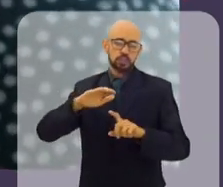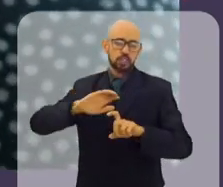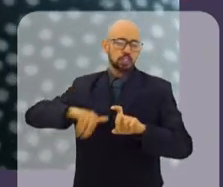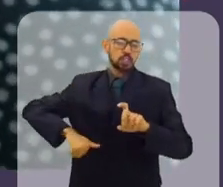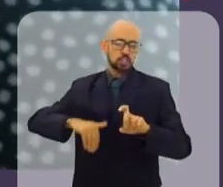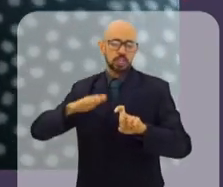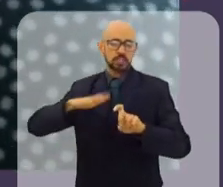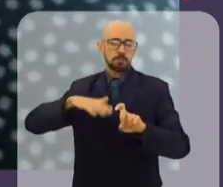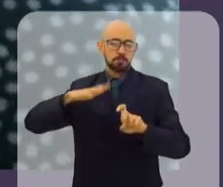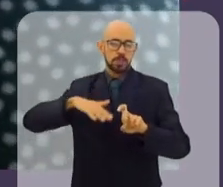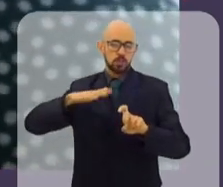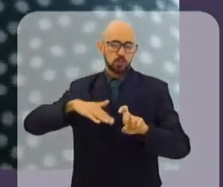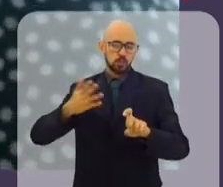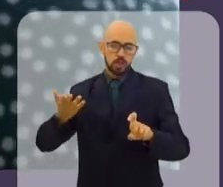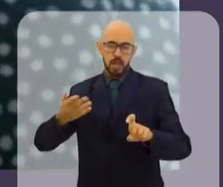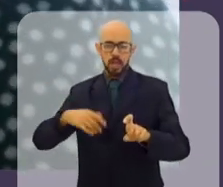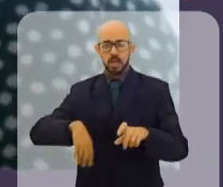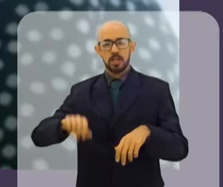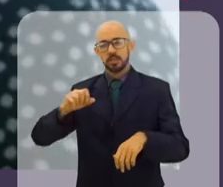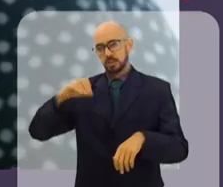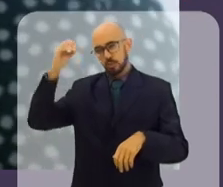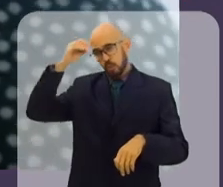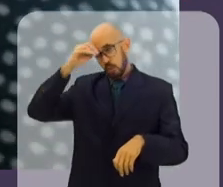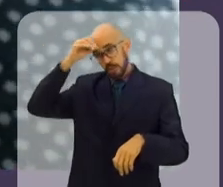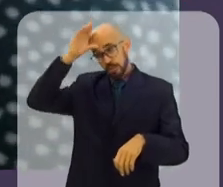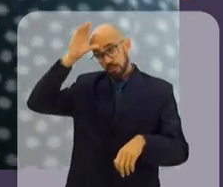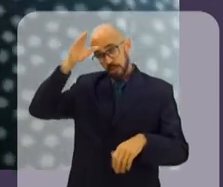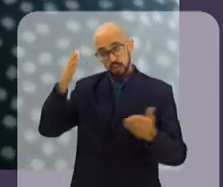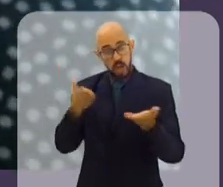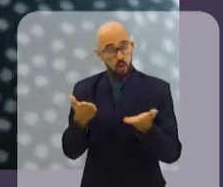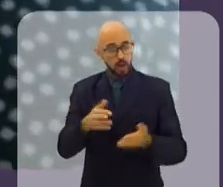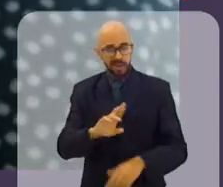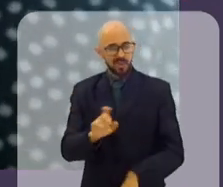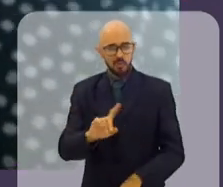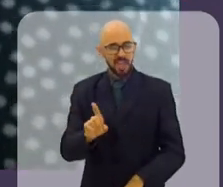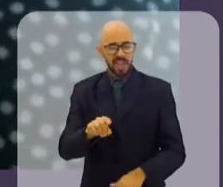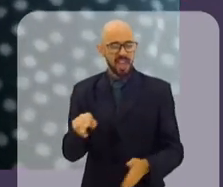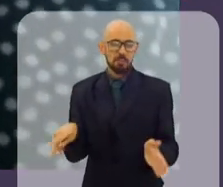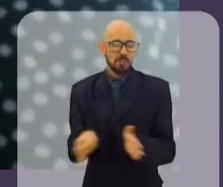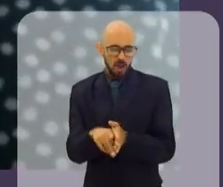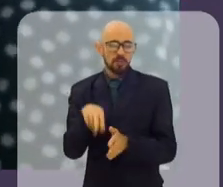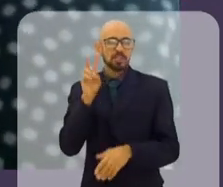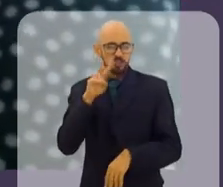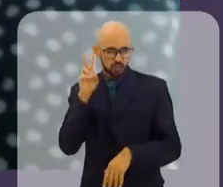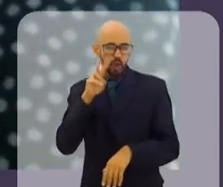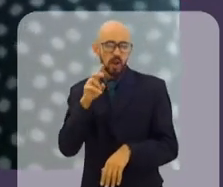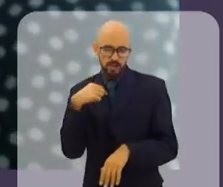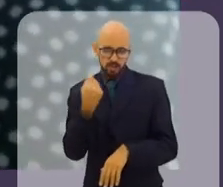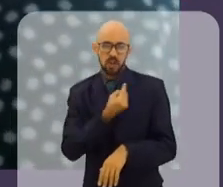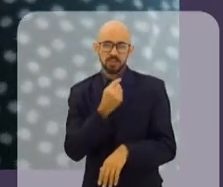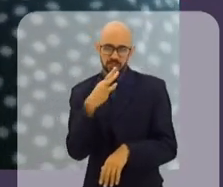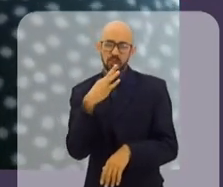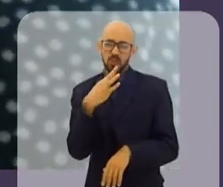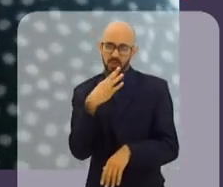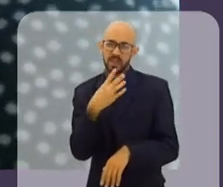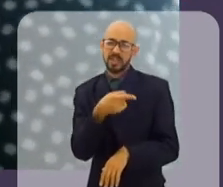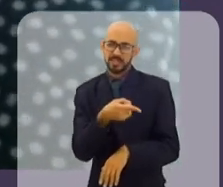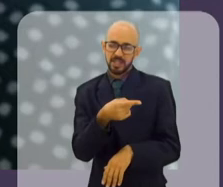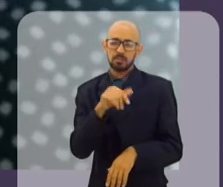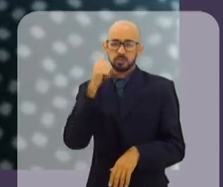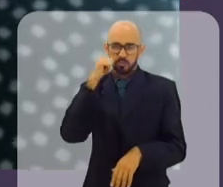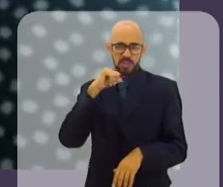construir uma epistemologia recente. A historiografia desmente. A gente vai encontrar na história da